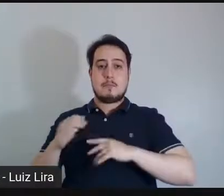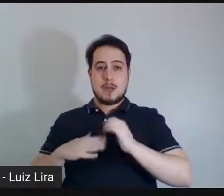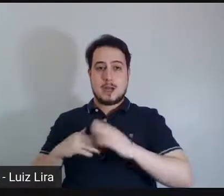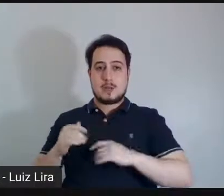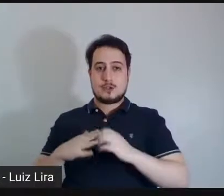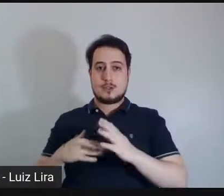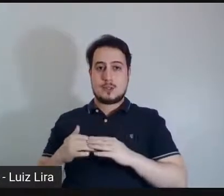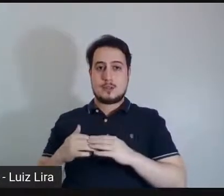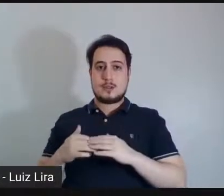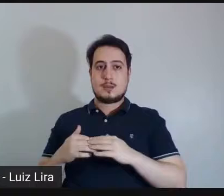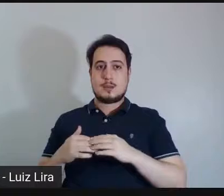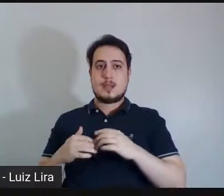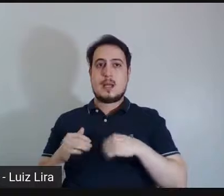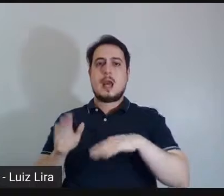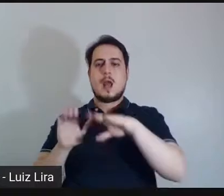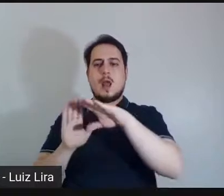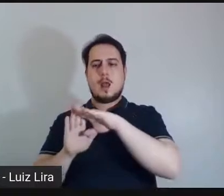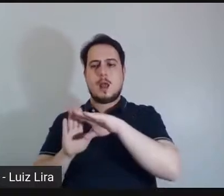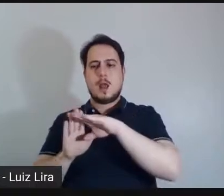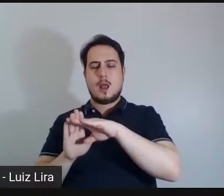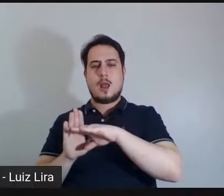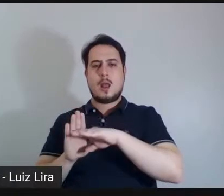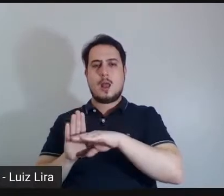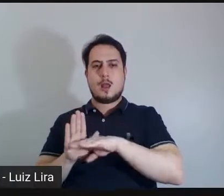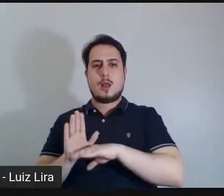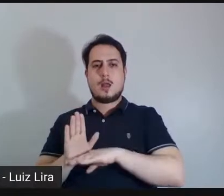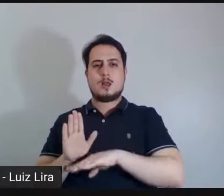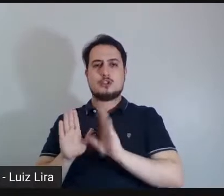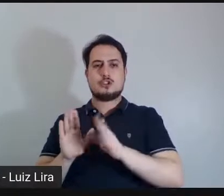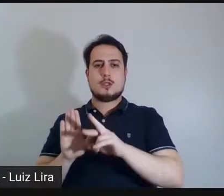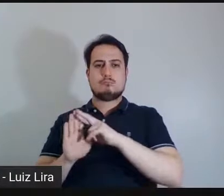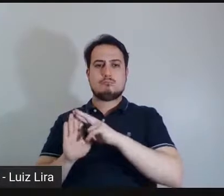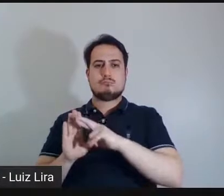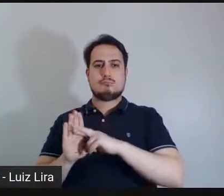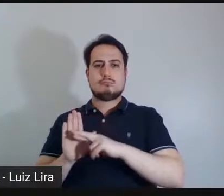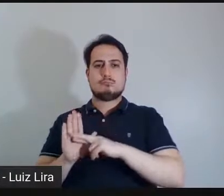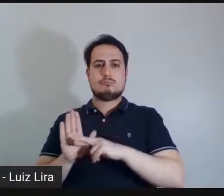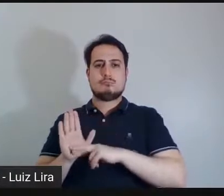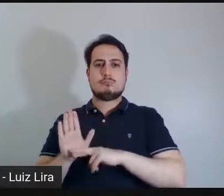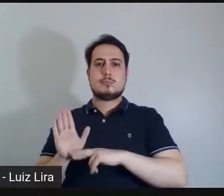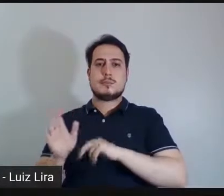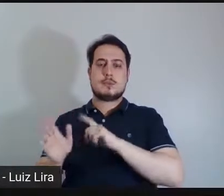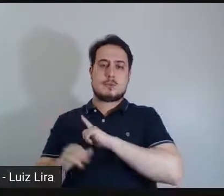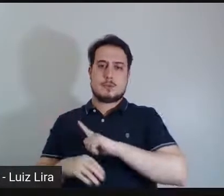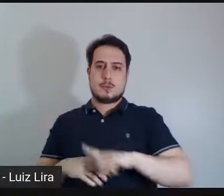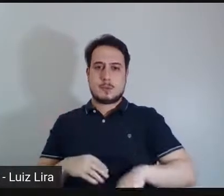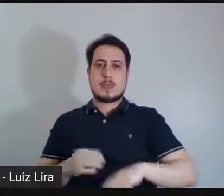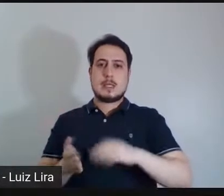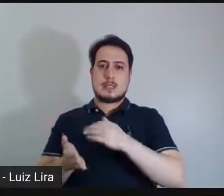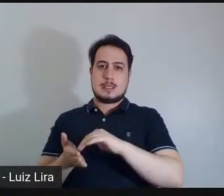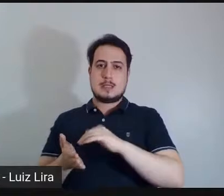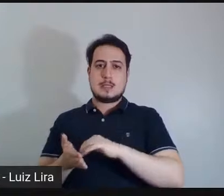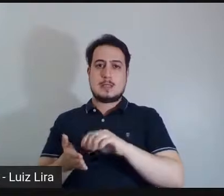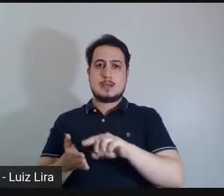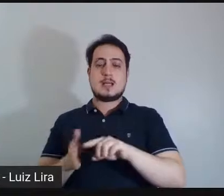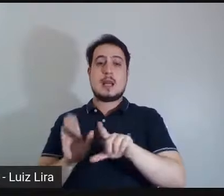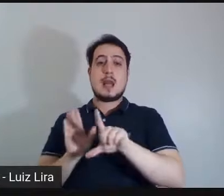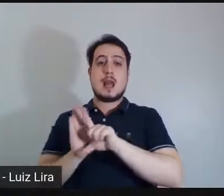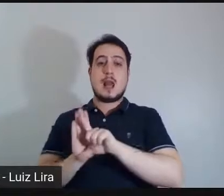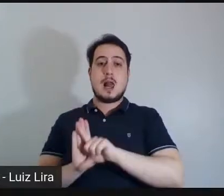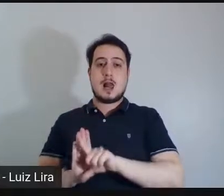eu posso elogiar muito a atuação do governo, e eu sei com a atuação das sedes fortemente, em relação às legislações que vieram